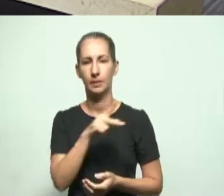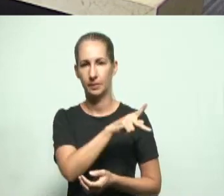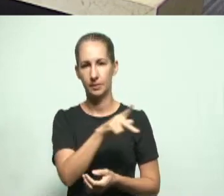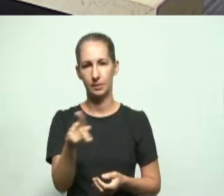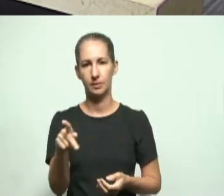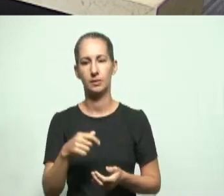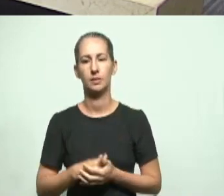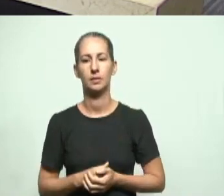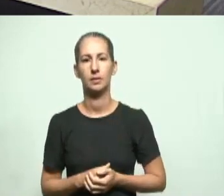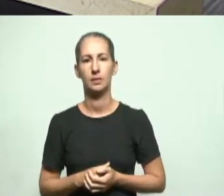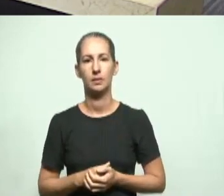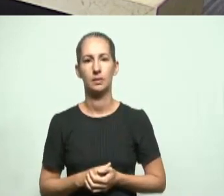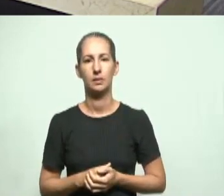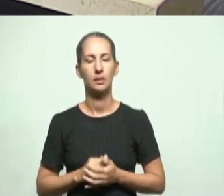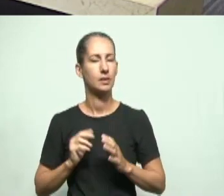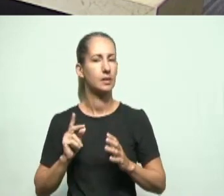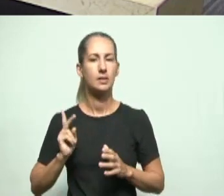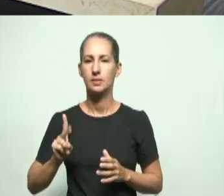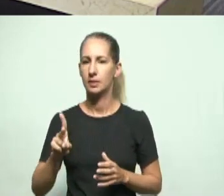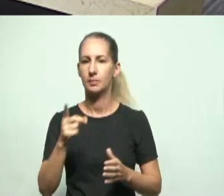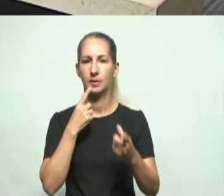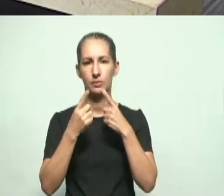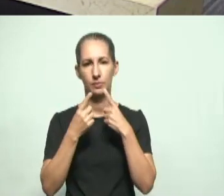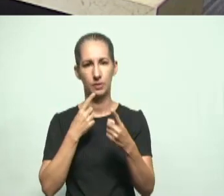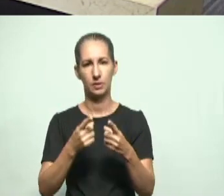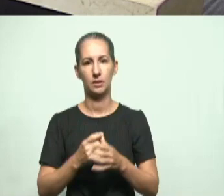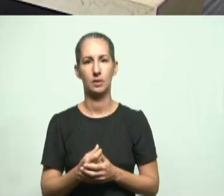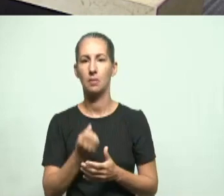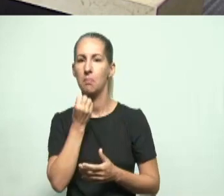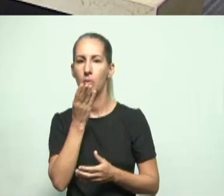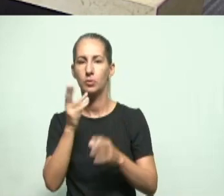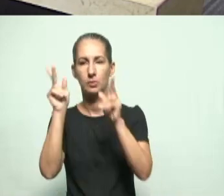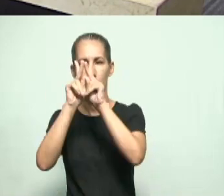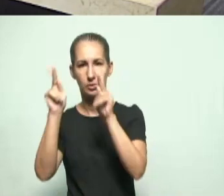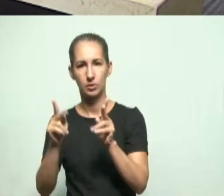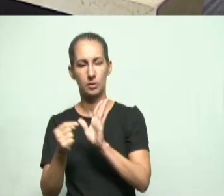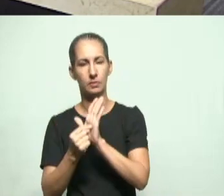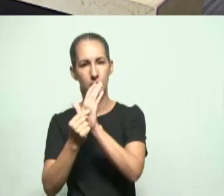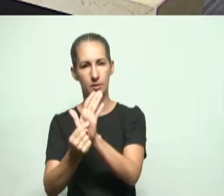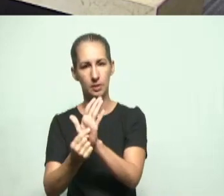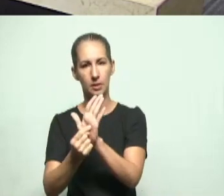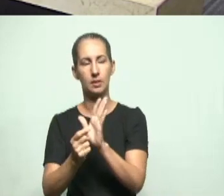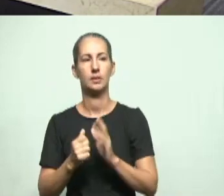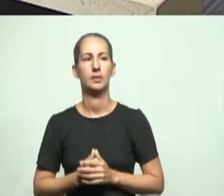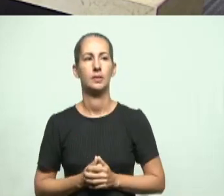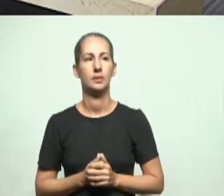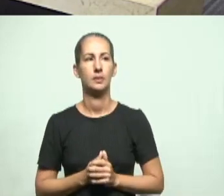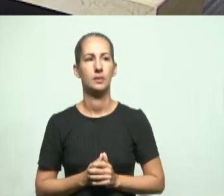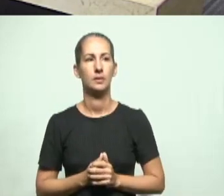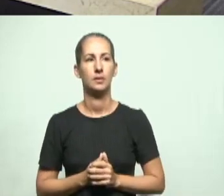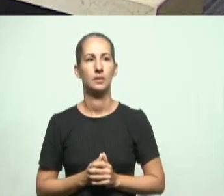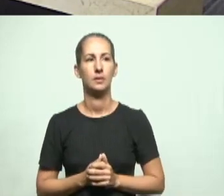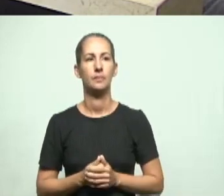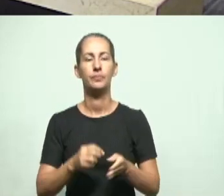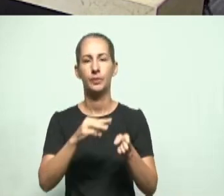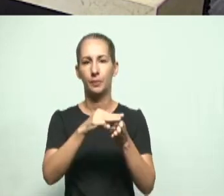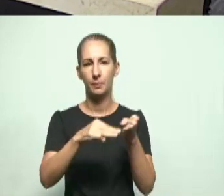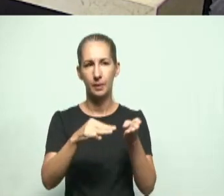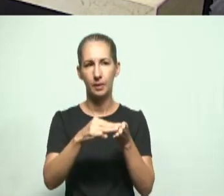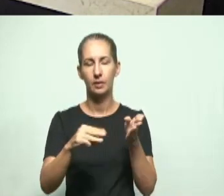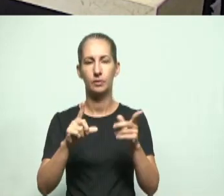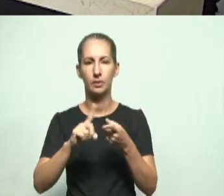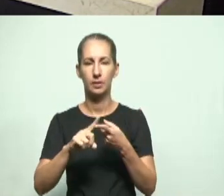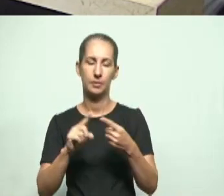Presidente, eu sempre faço questão de discutir os bons projetos que são apresentados nesta casa, no seu mérito e